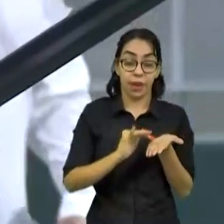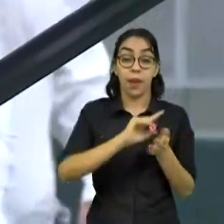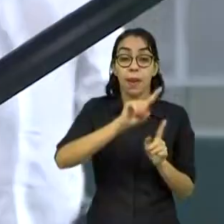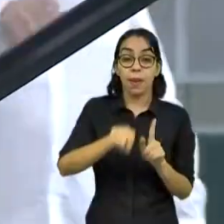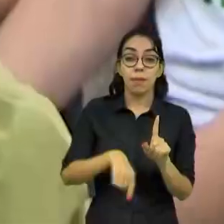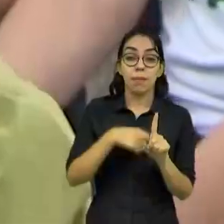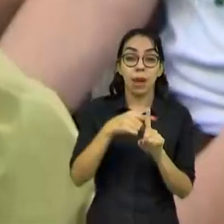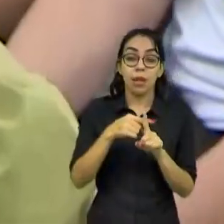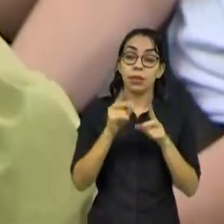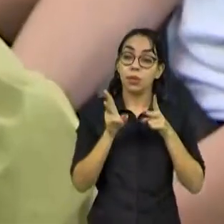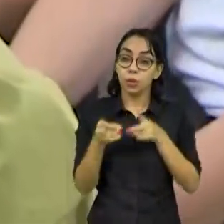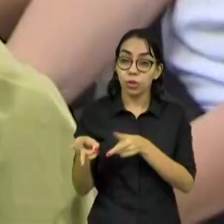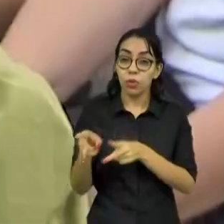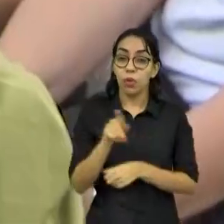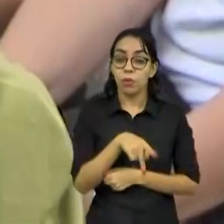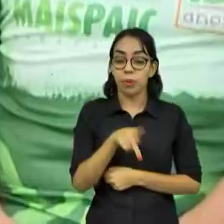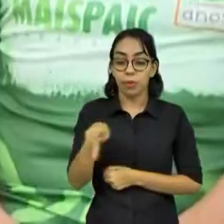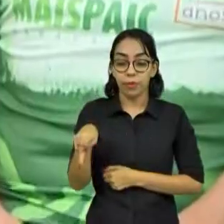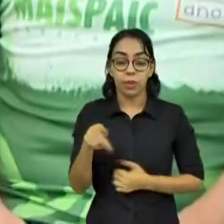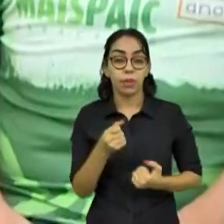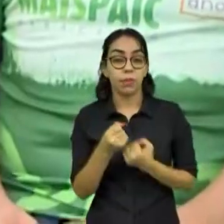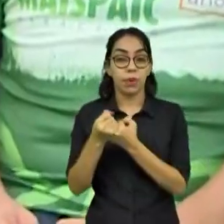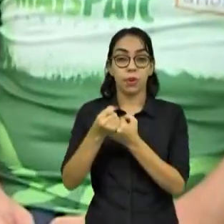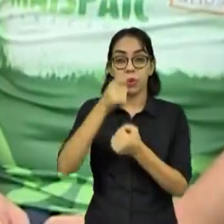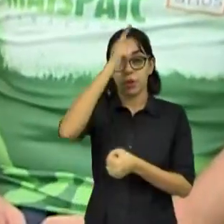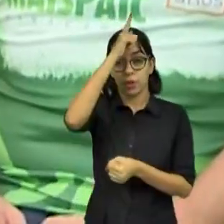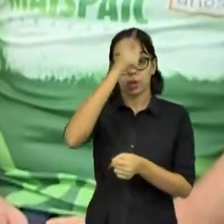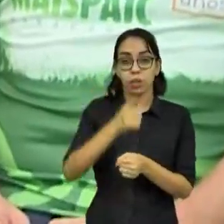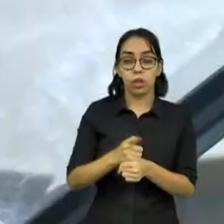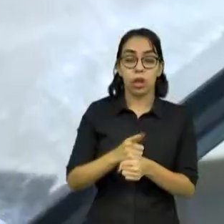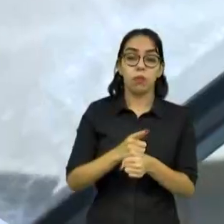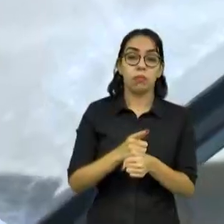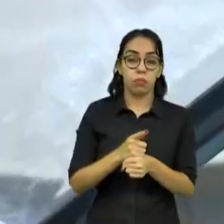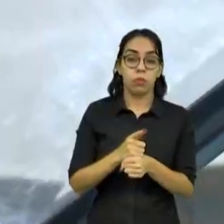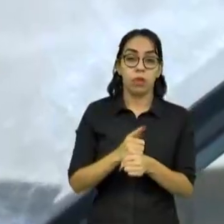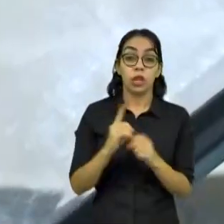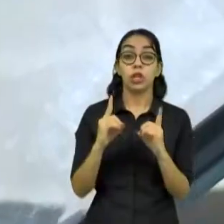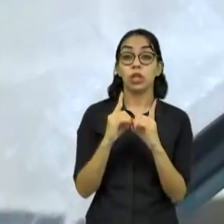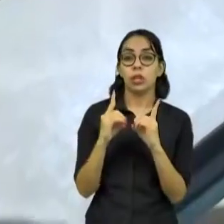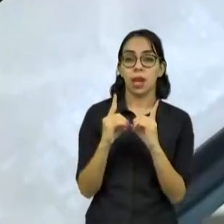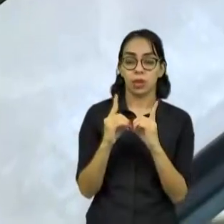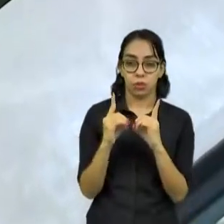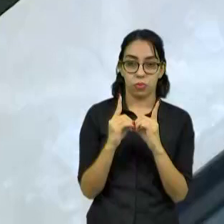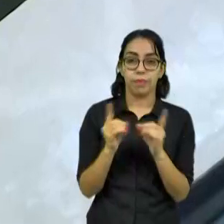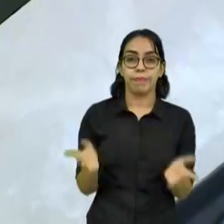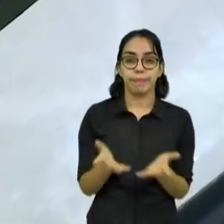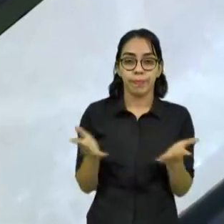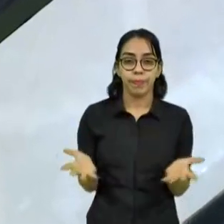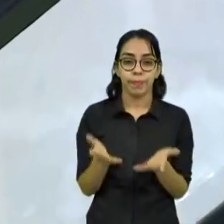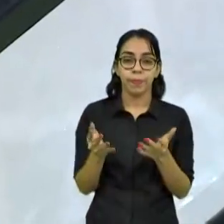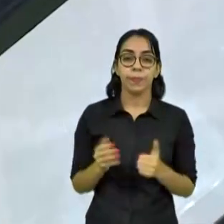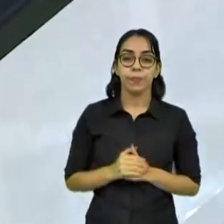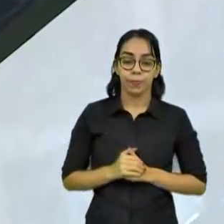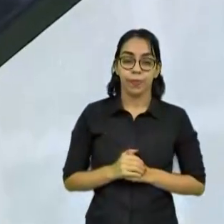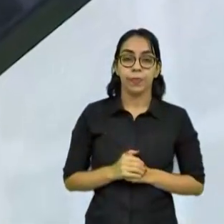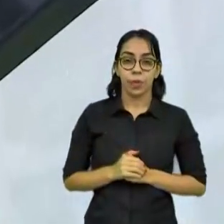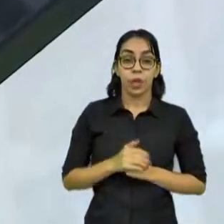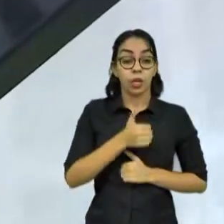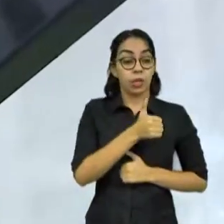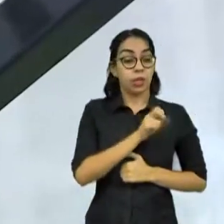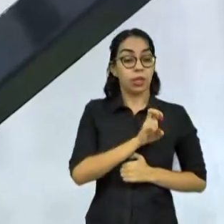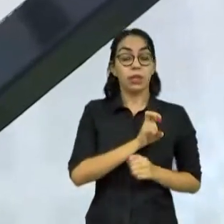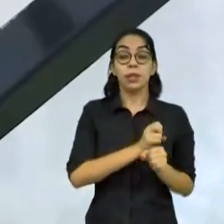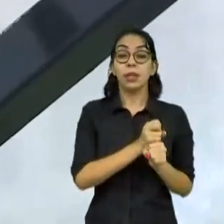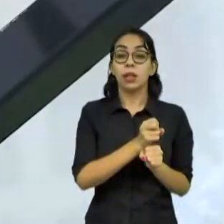aos professores, apoio à gestão escolar e material estruturado. Nestes 15 anos, a iniciativa foi sendo ampliada até